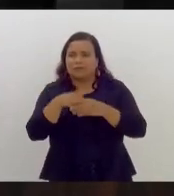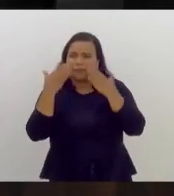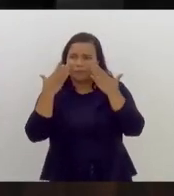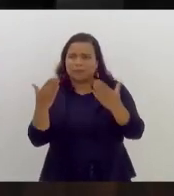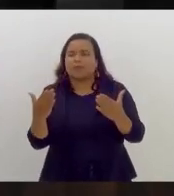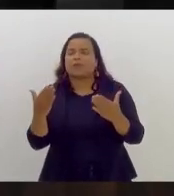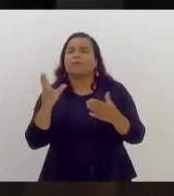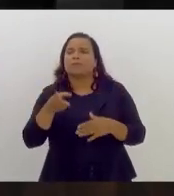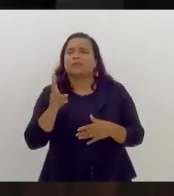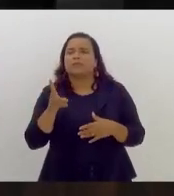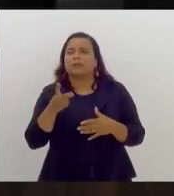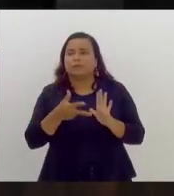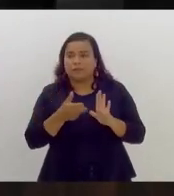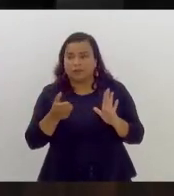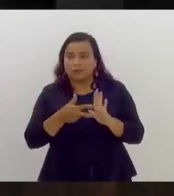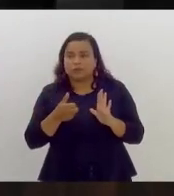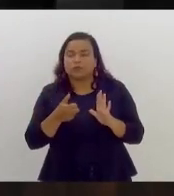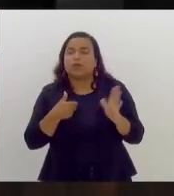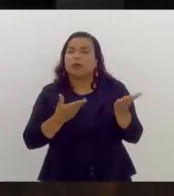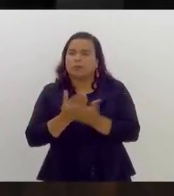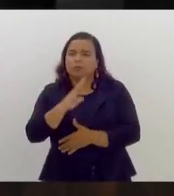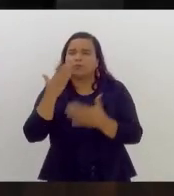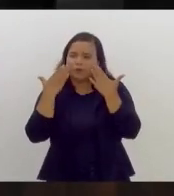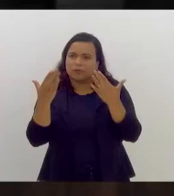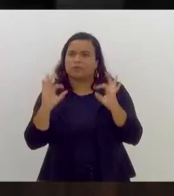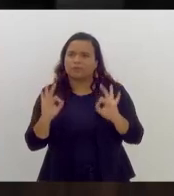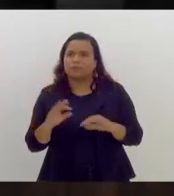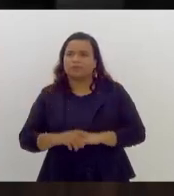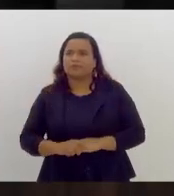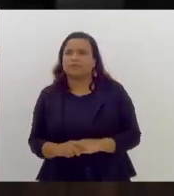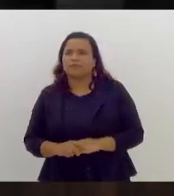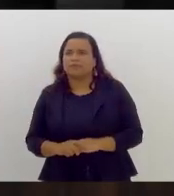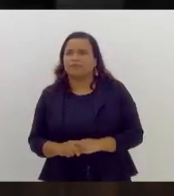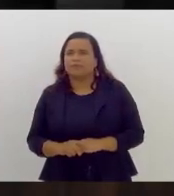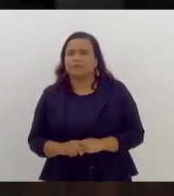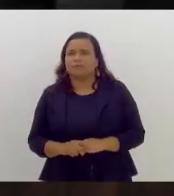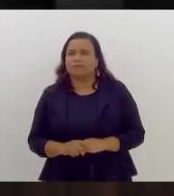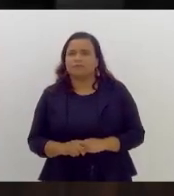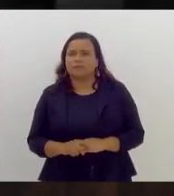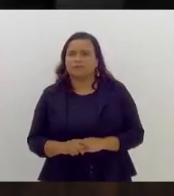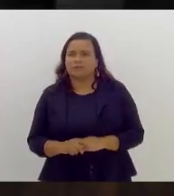mantém o veto e aprova o destaque. Para não fazer...